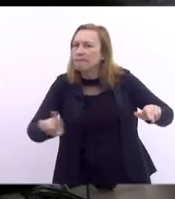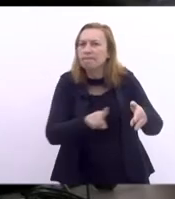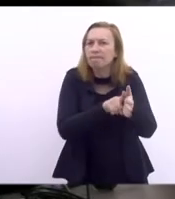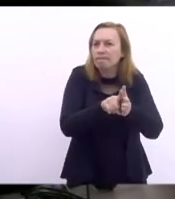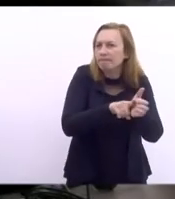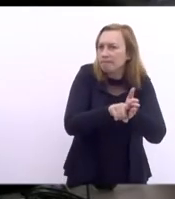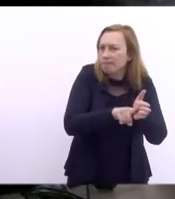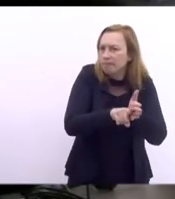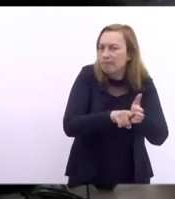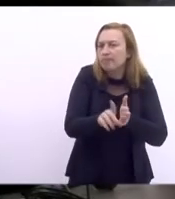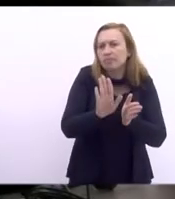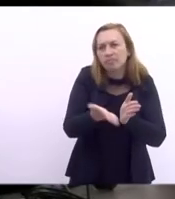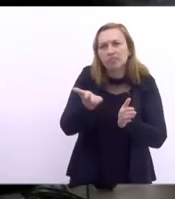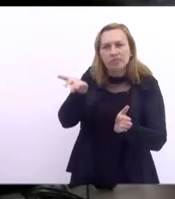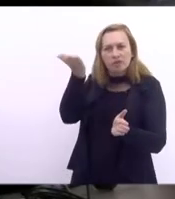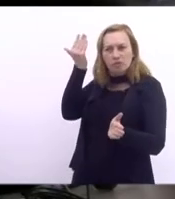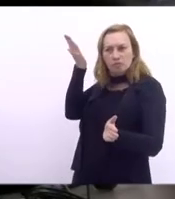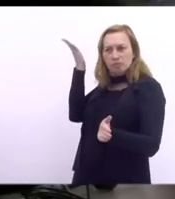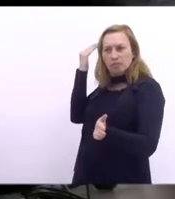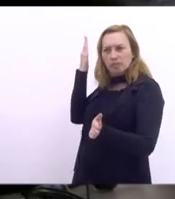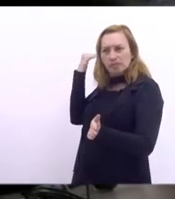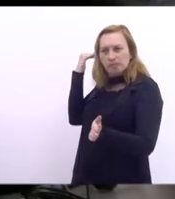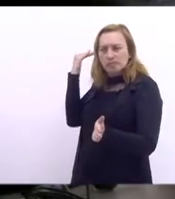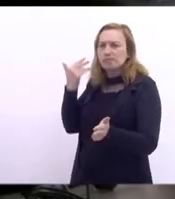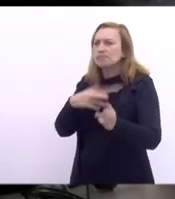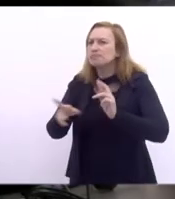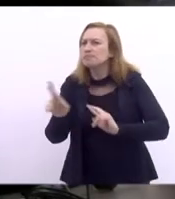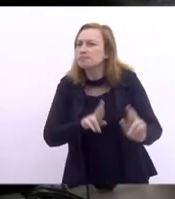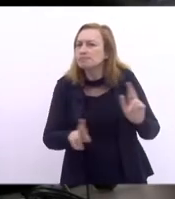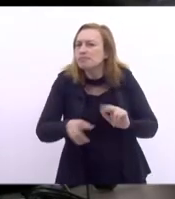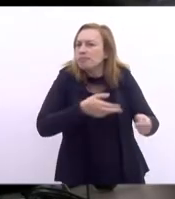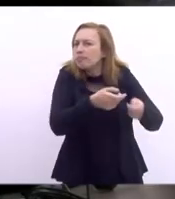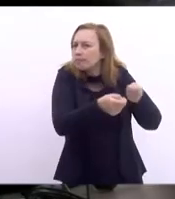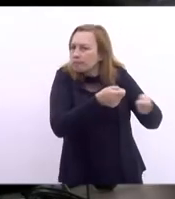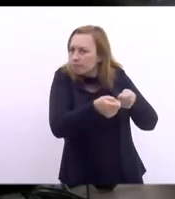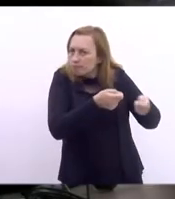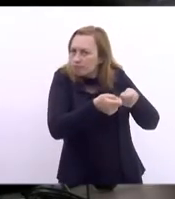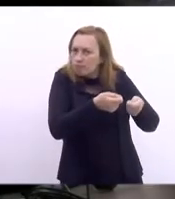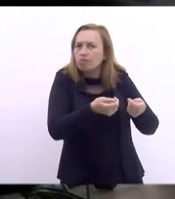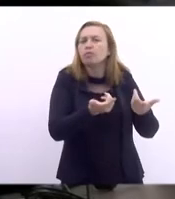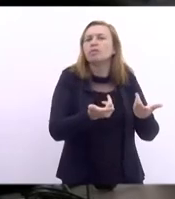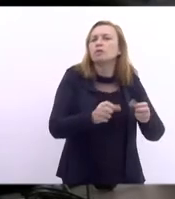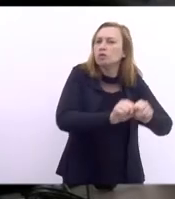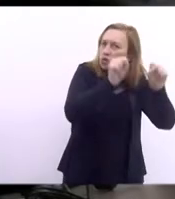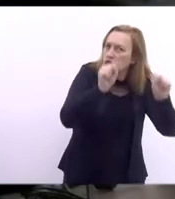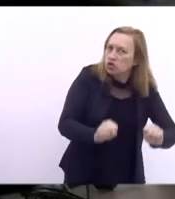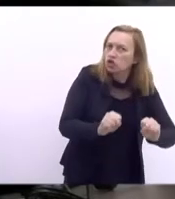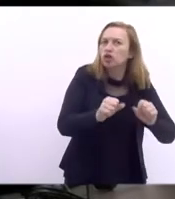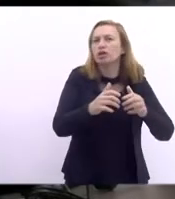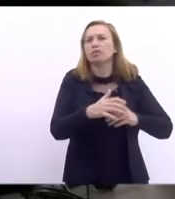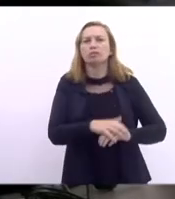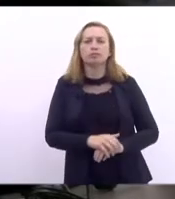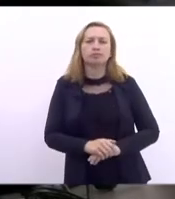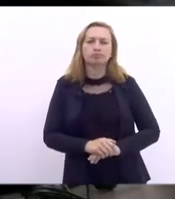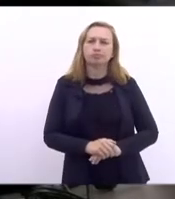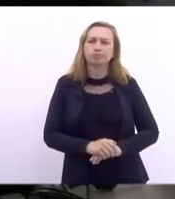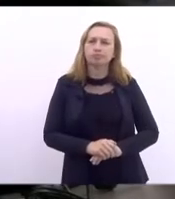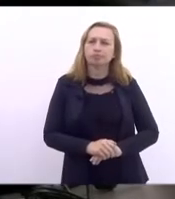isso já no passado em relação a esses controles em relação ao sistema e